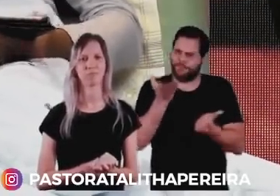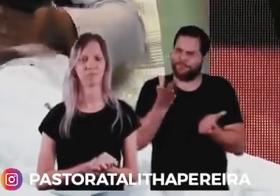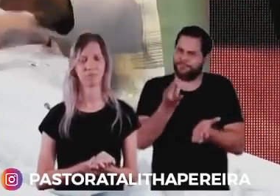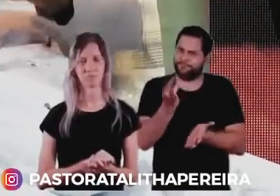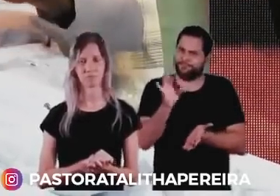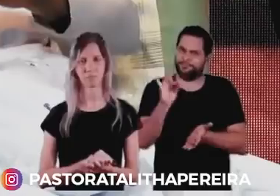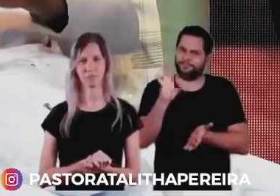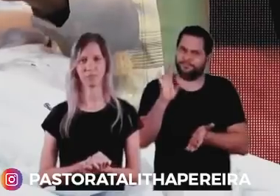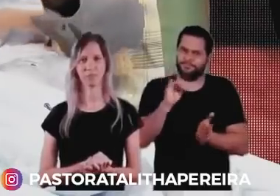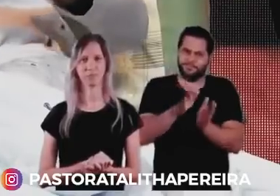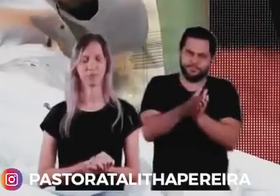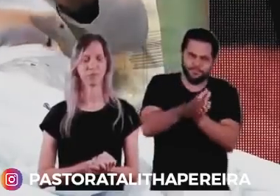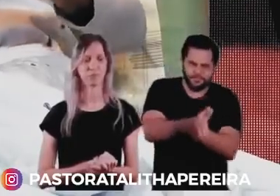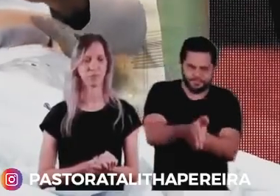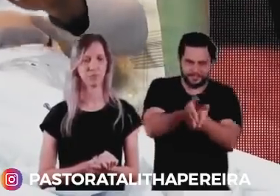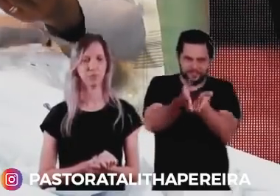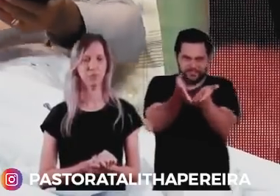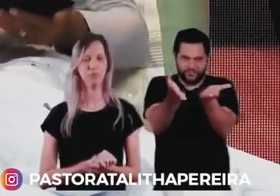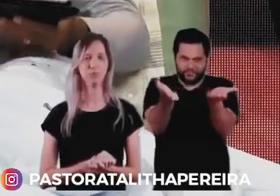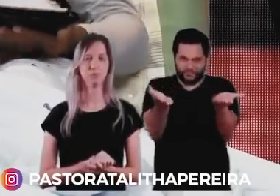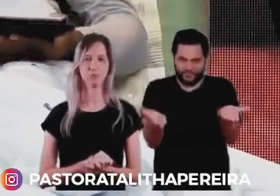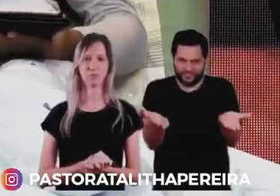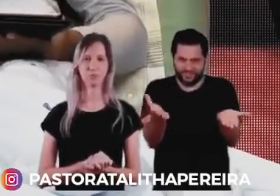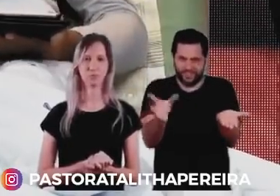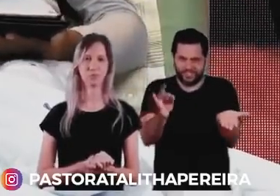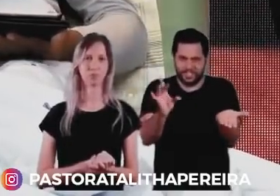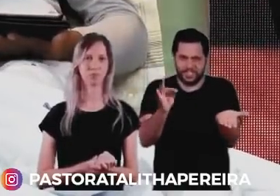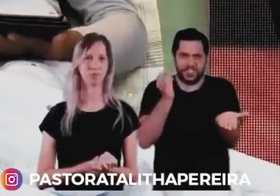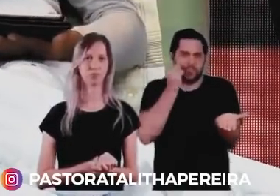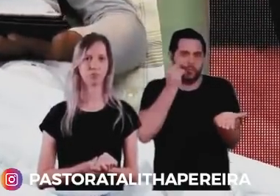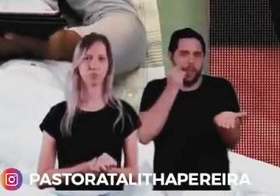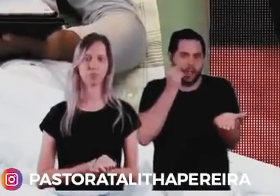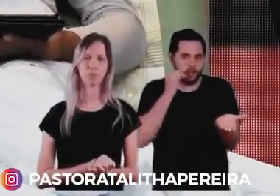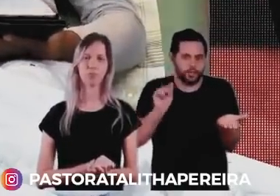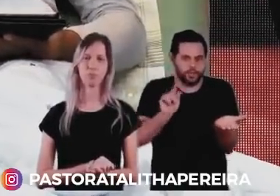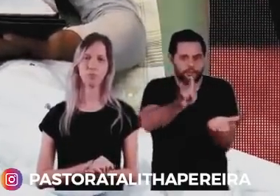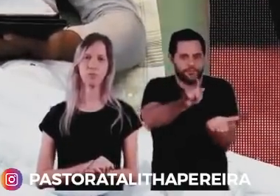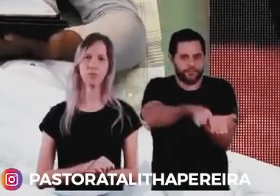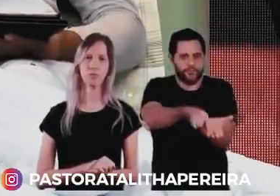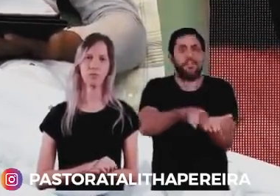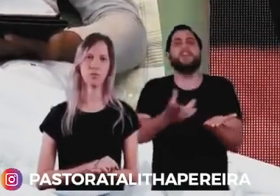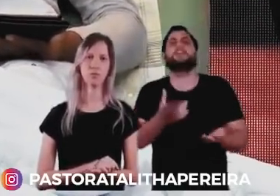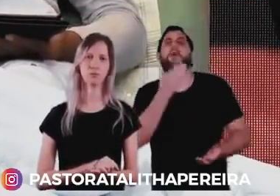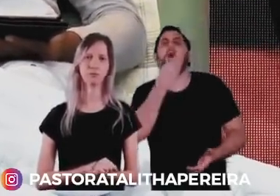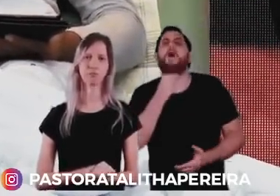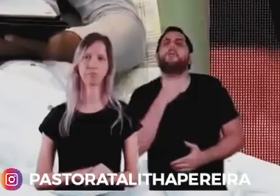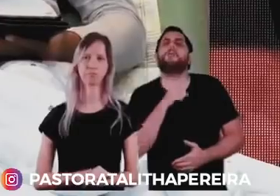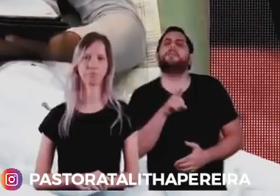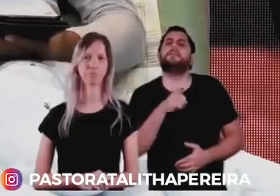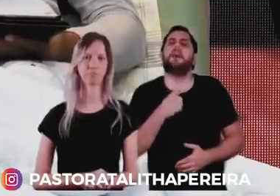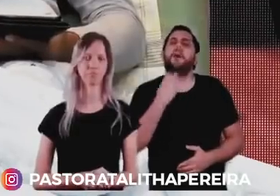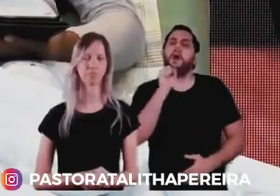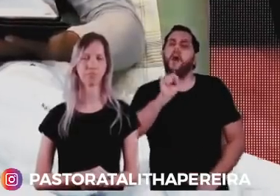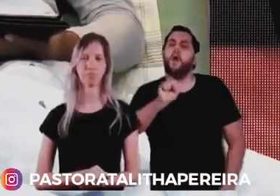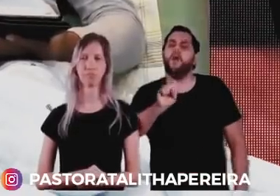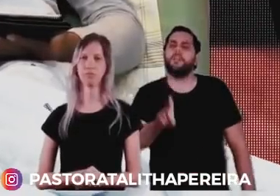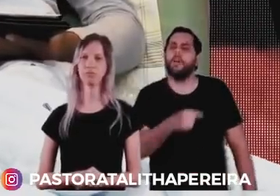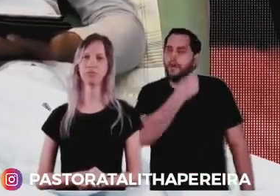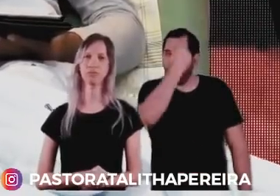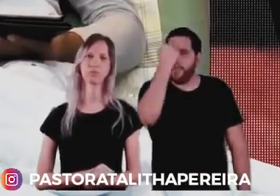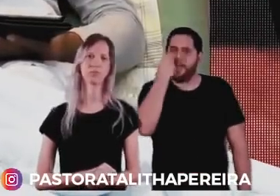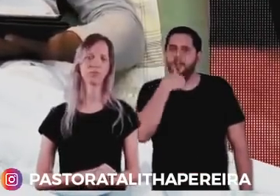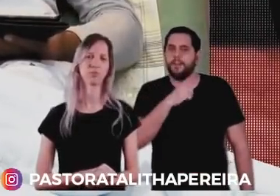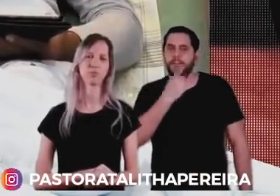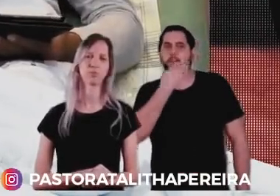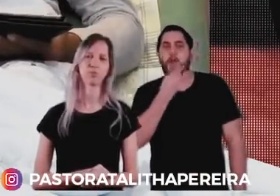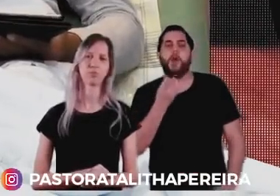Cola-rato, aquela colazinha que você abre aquele negocinho para deixar aquela armadilhazinha para o rato. Aí o cara passava 8 horas por dia escutando